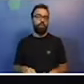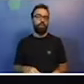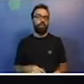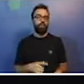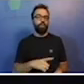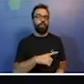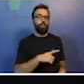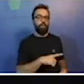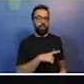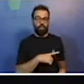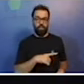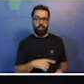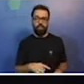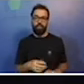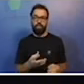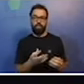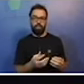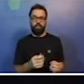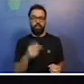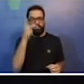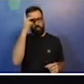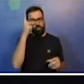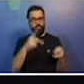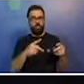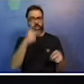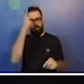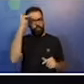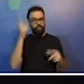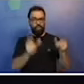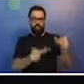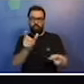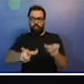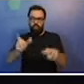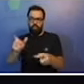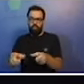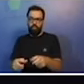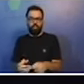que desistiram de ir à festa. Olha só.